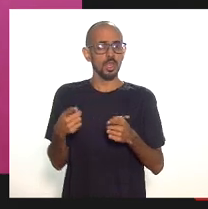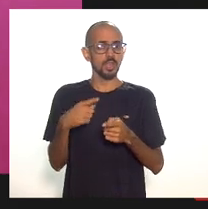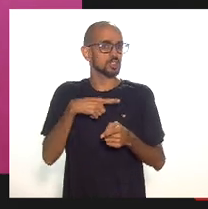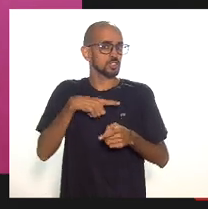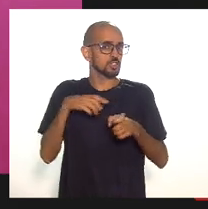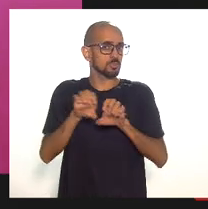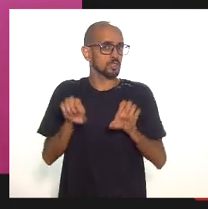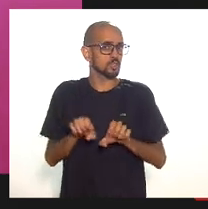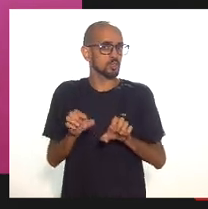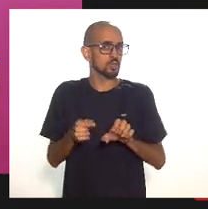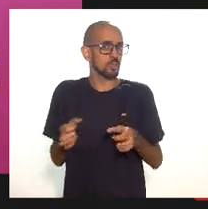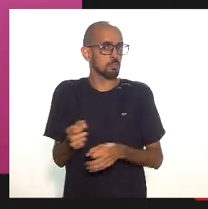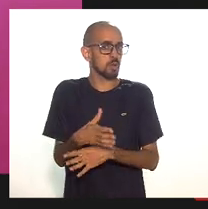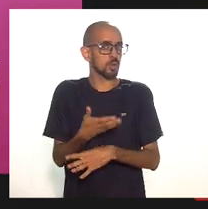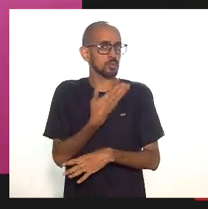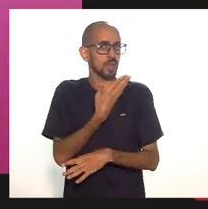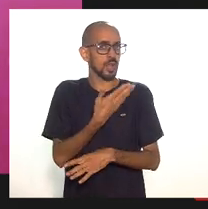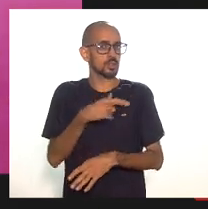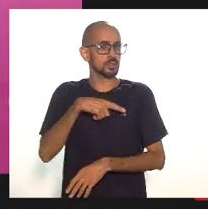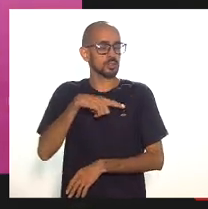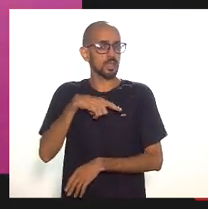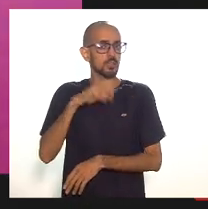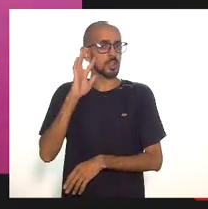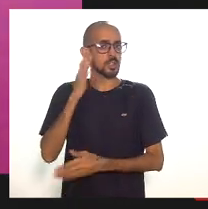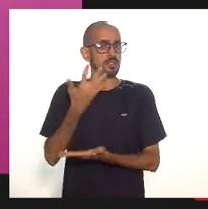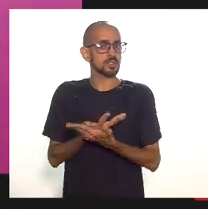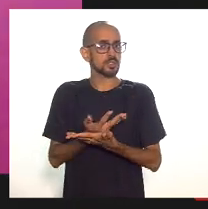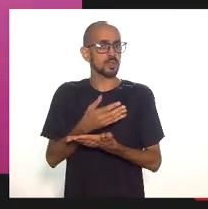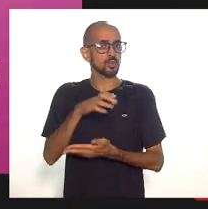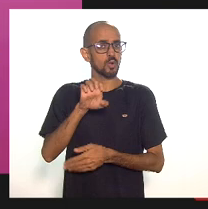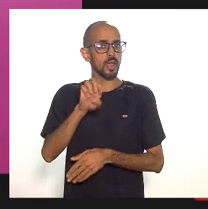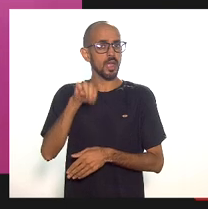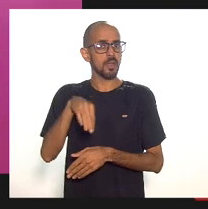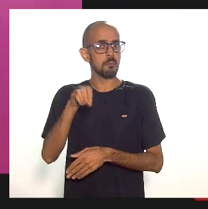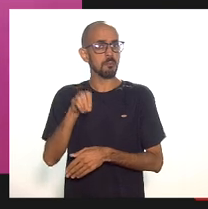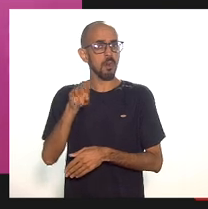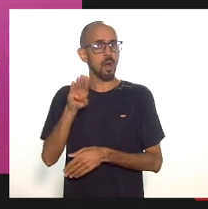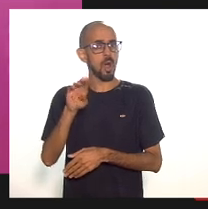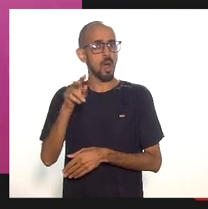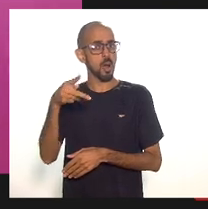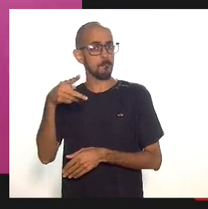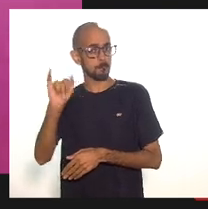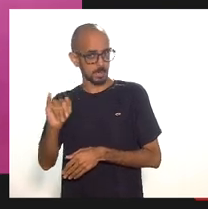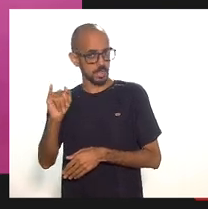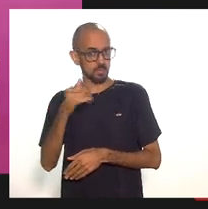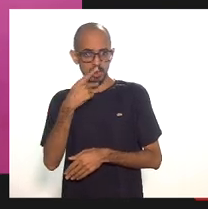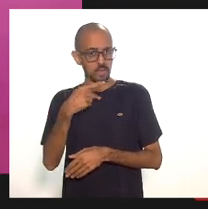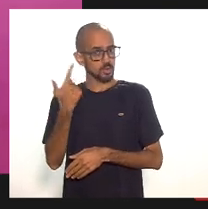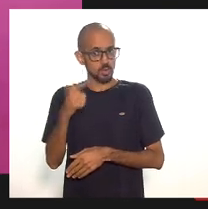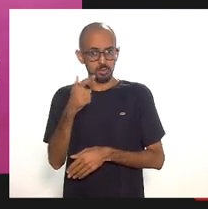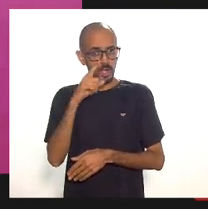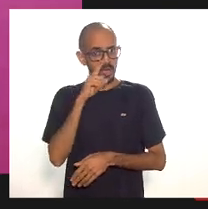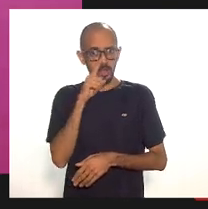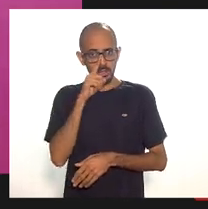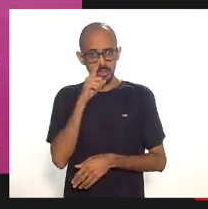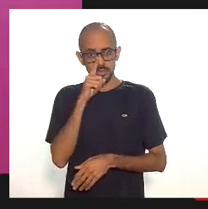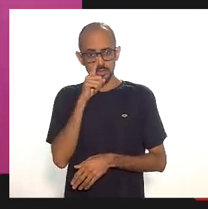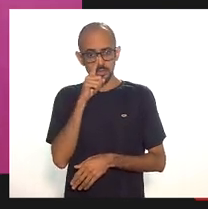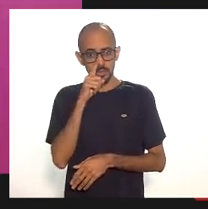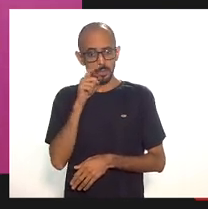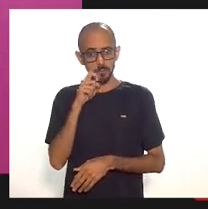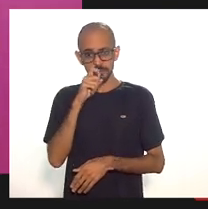temos uma decisão do EMOP dizendo que não tem risco. E, nesse momento agora, um hospital que estava